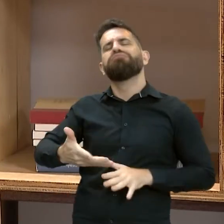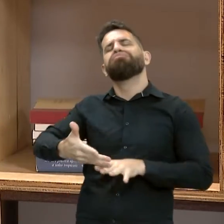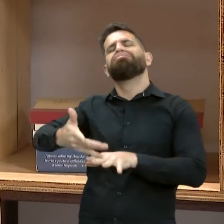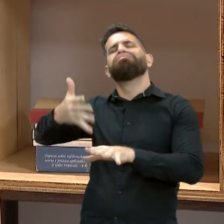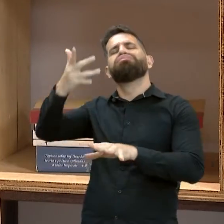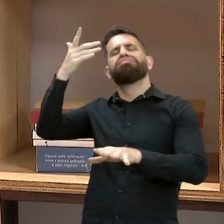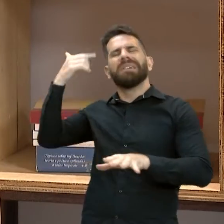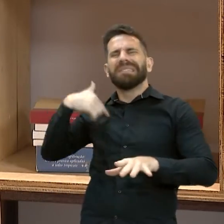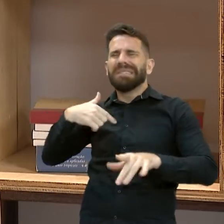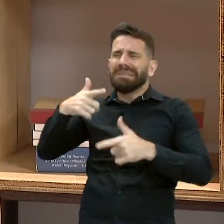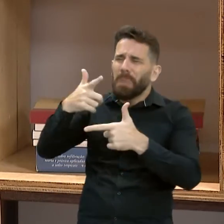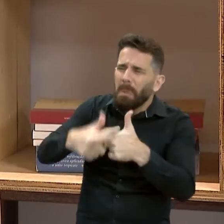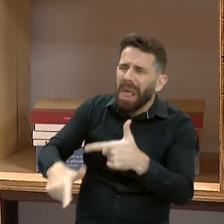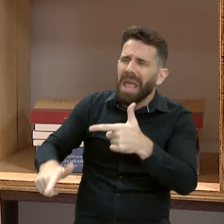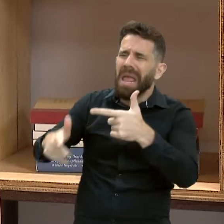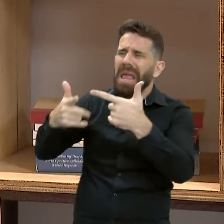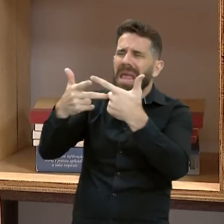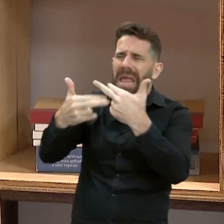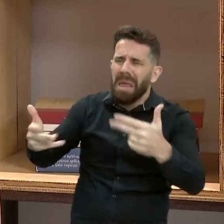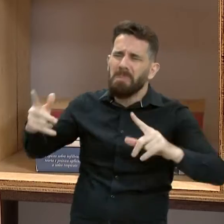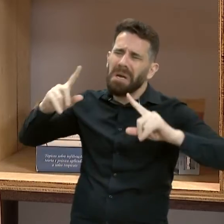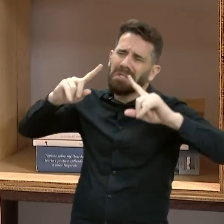quais elas passavam, para longe